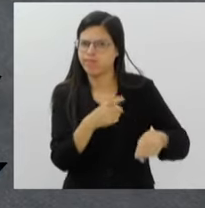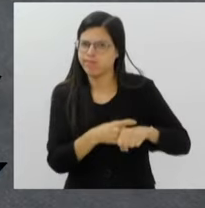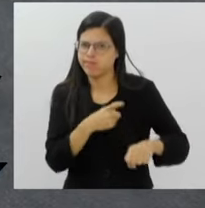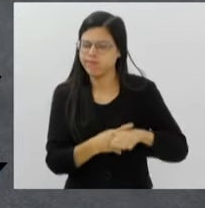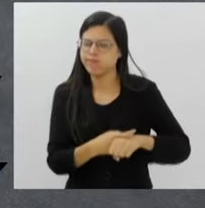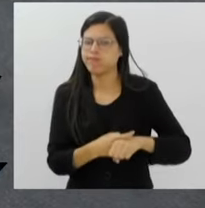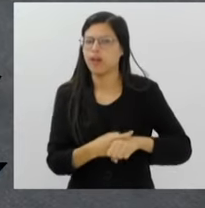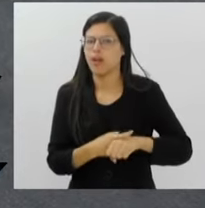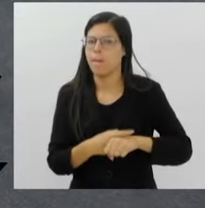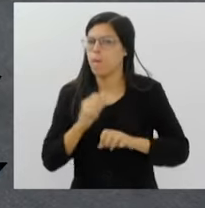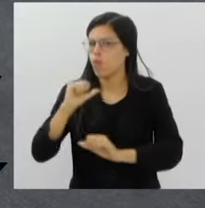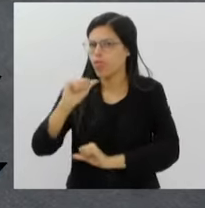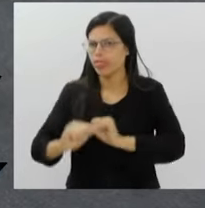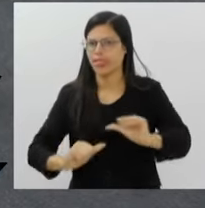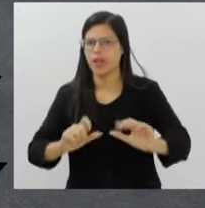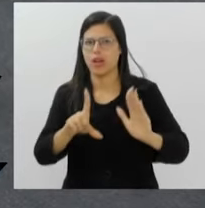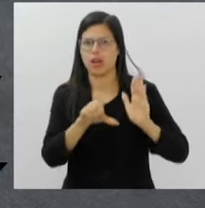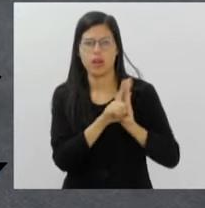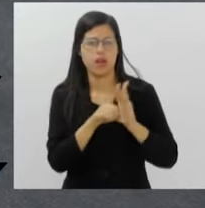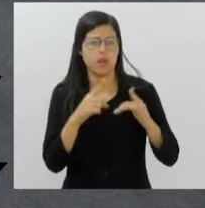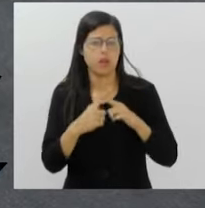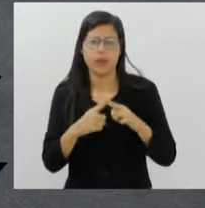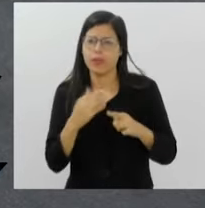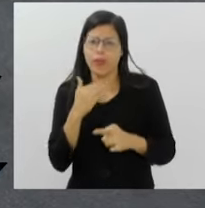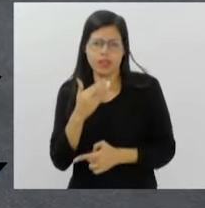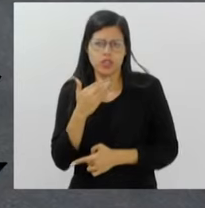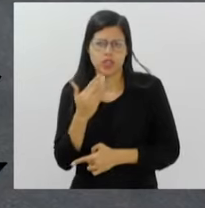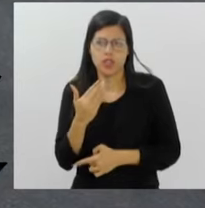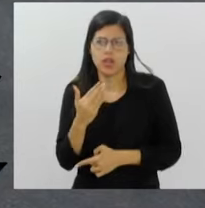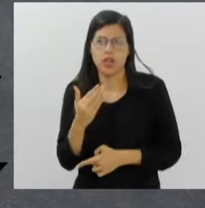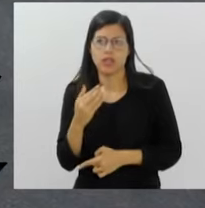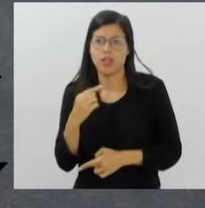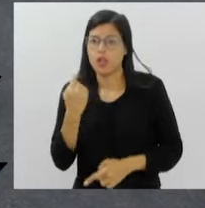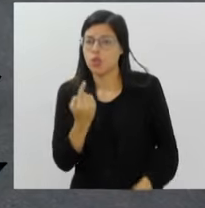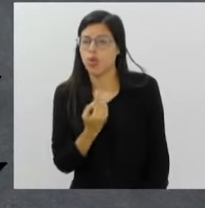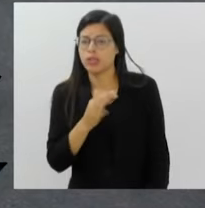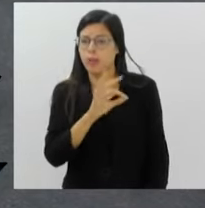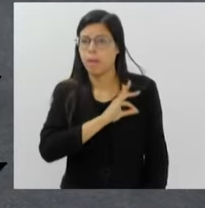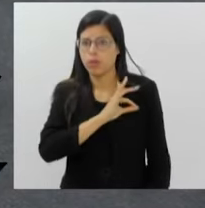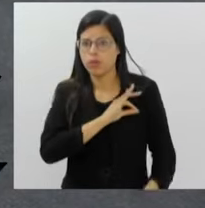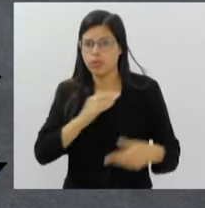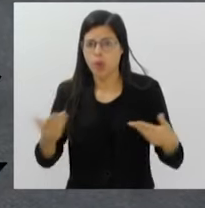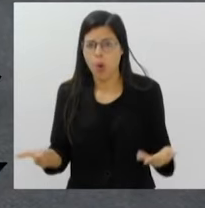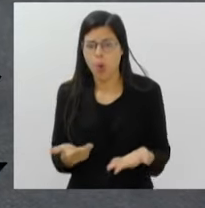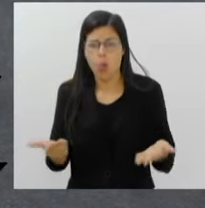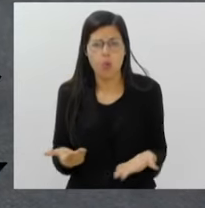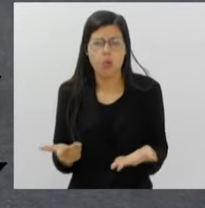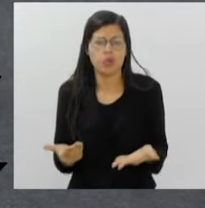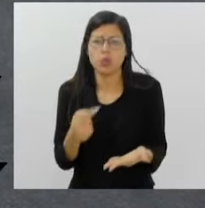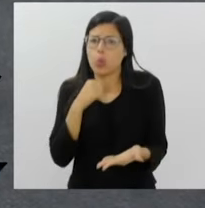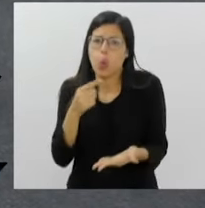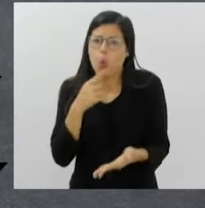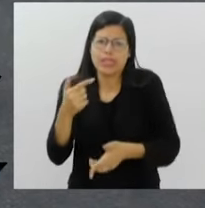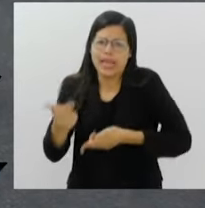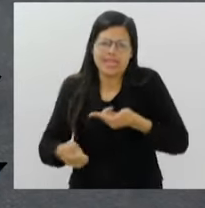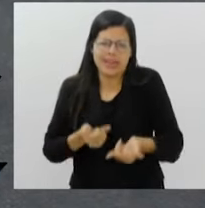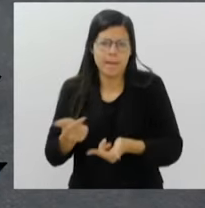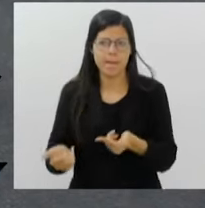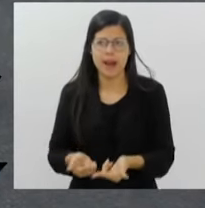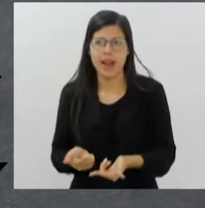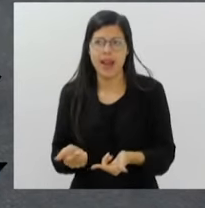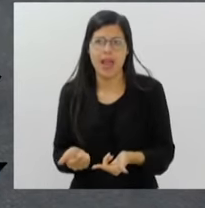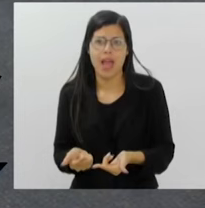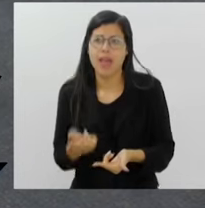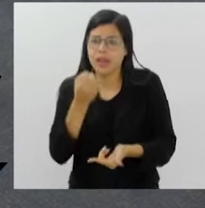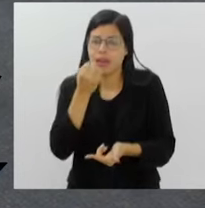comecem a mudar as leis. Porque não adianta. A nossa polícia hoje só enxuga gelo. E graças a Deus que estão